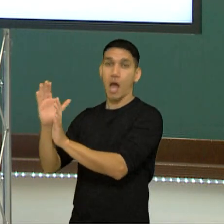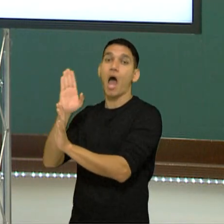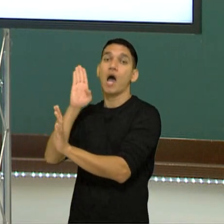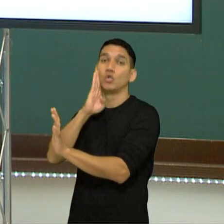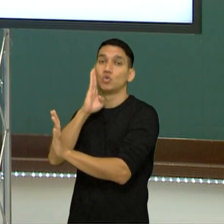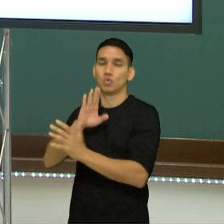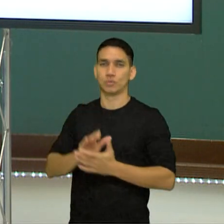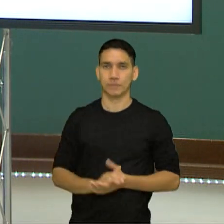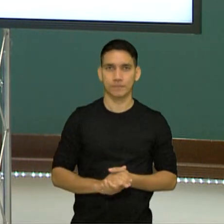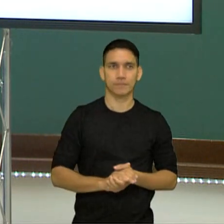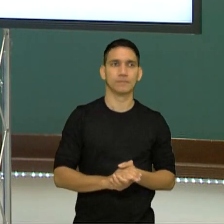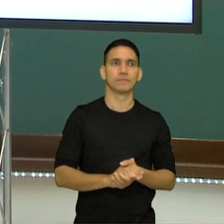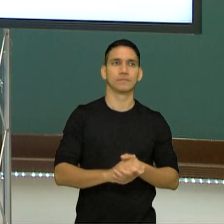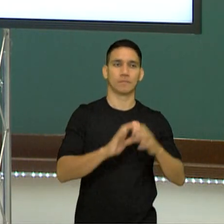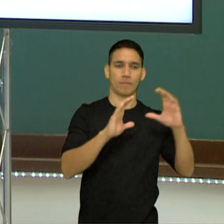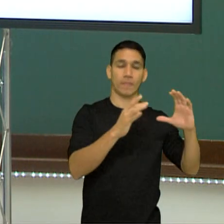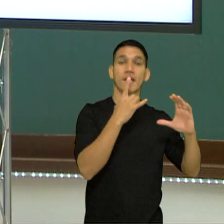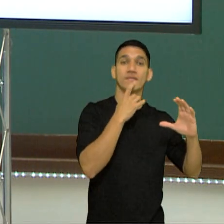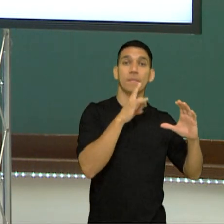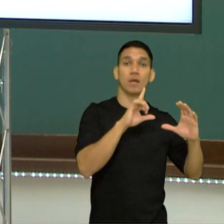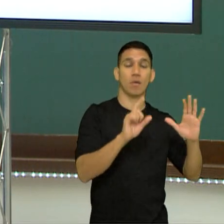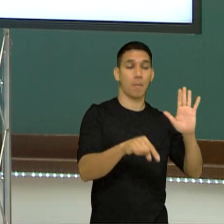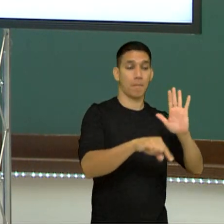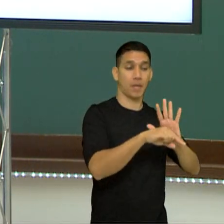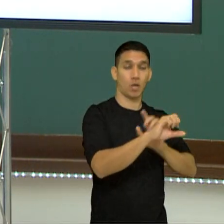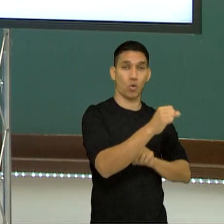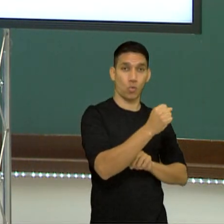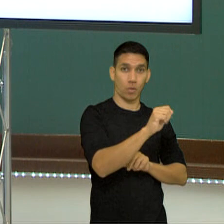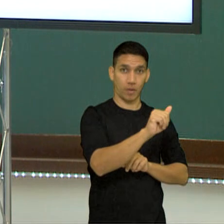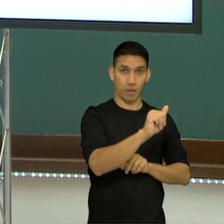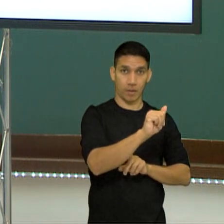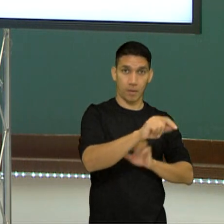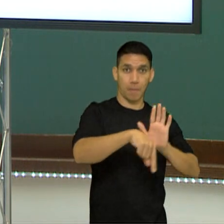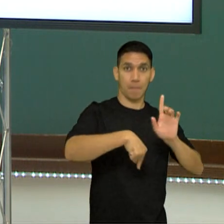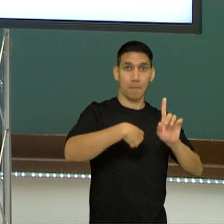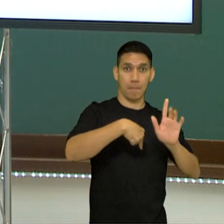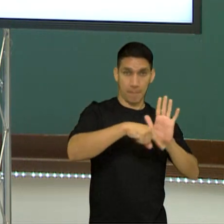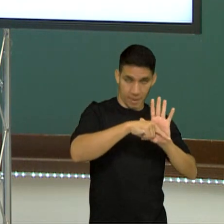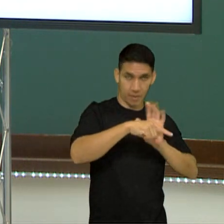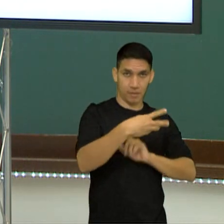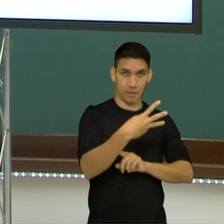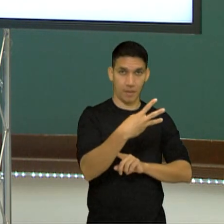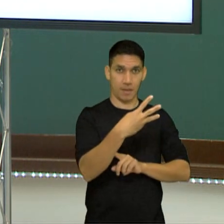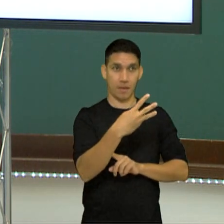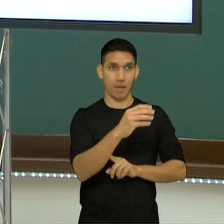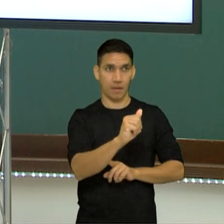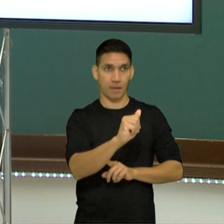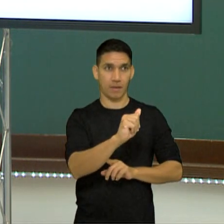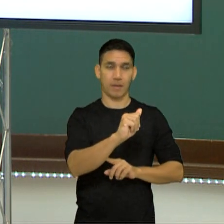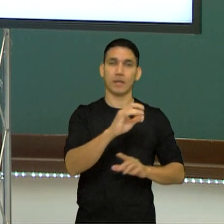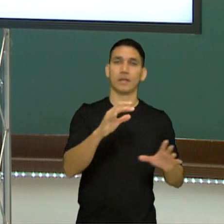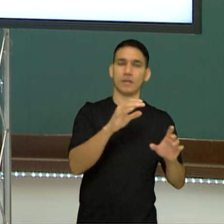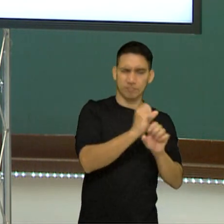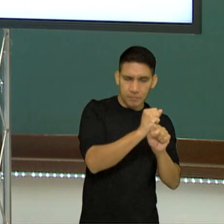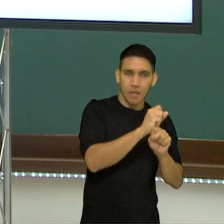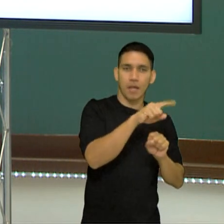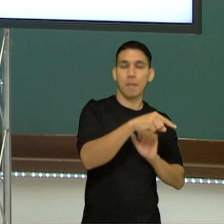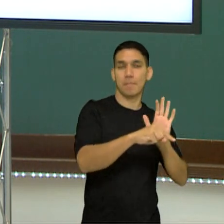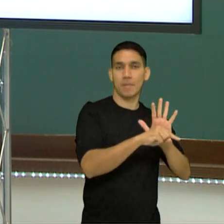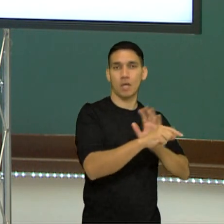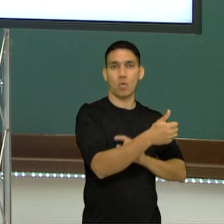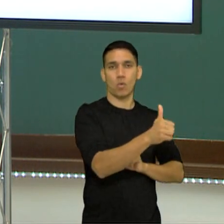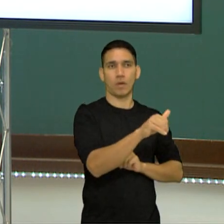menos oito a com menos três anos da - 11 anos a + 2B mas 4B mais